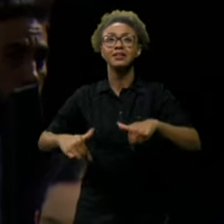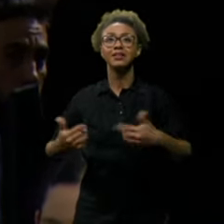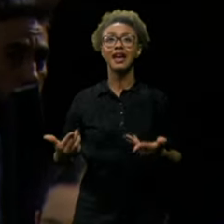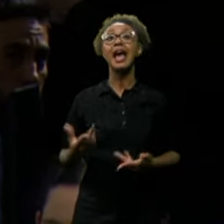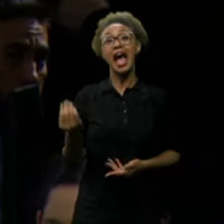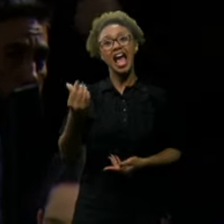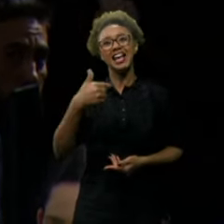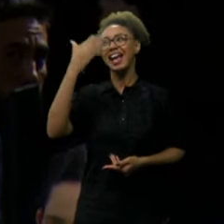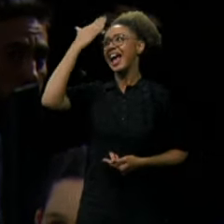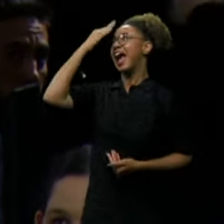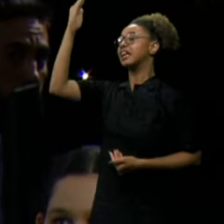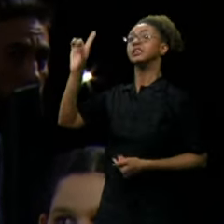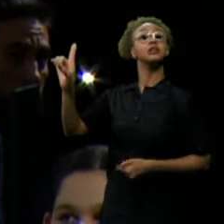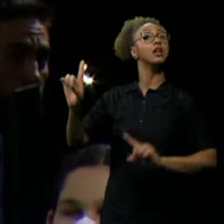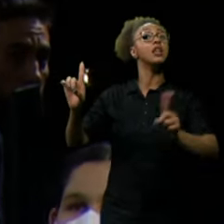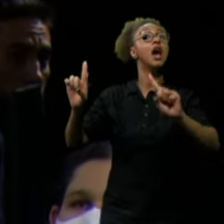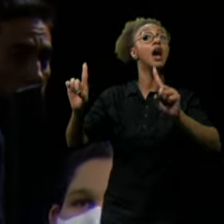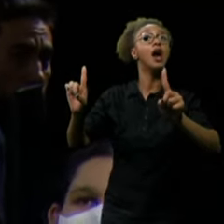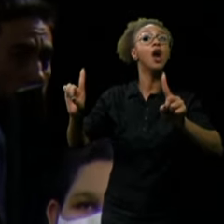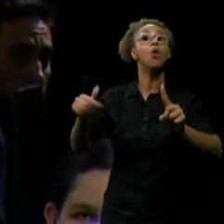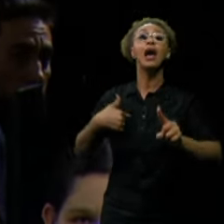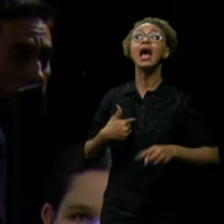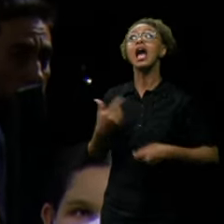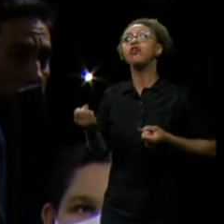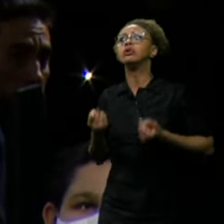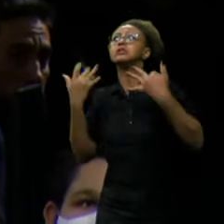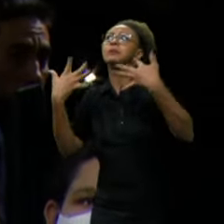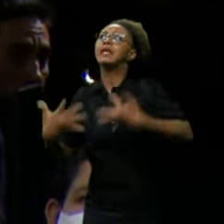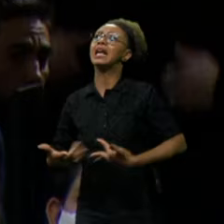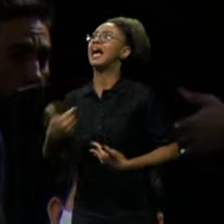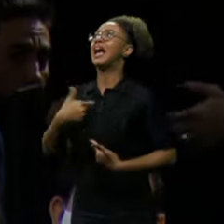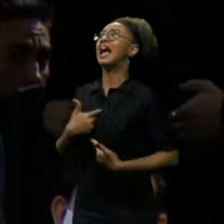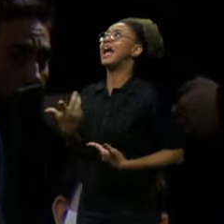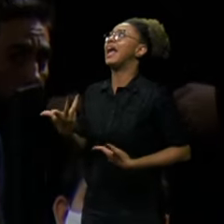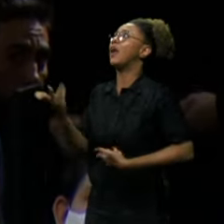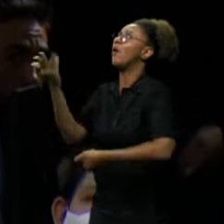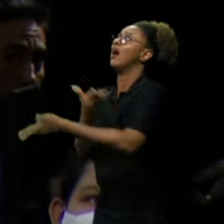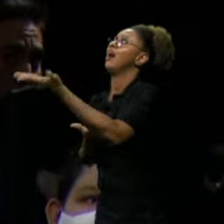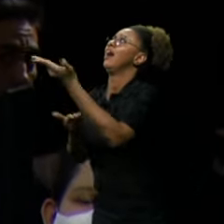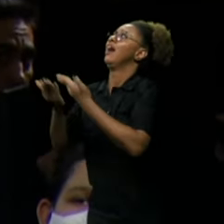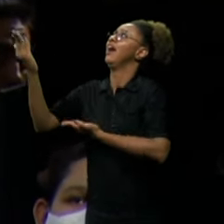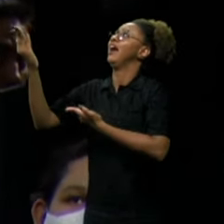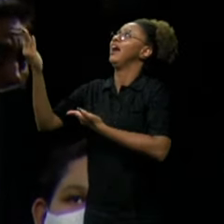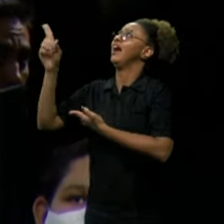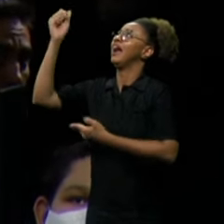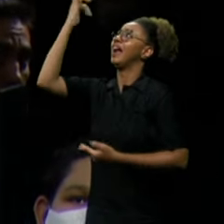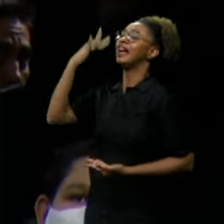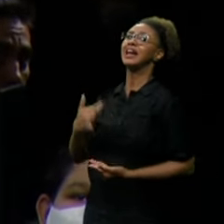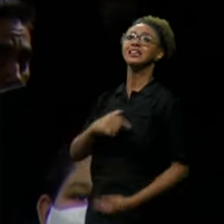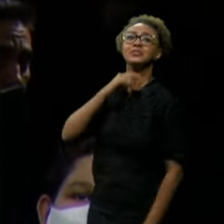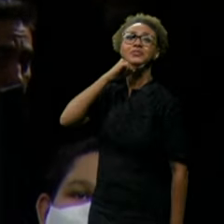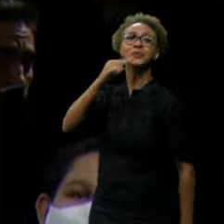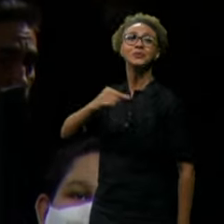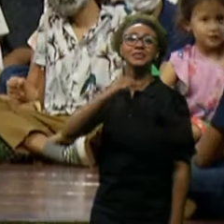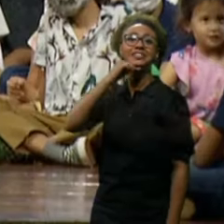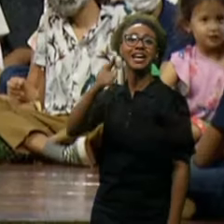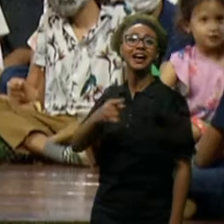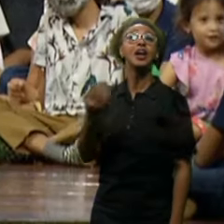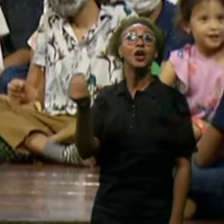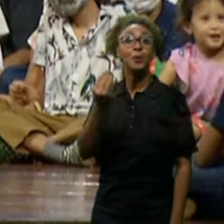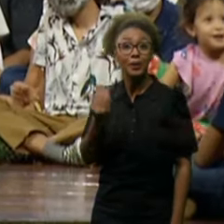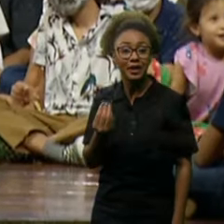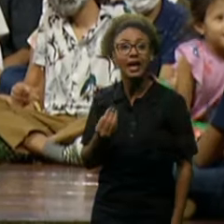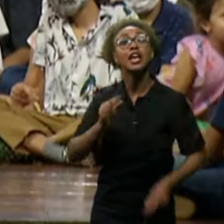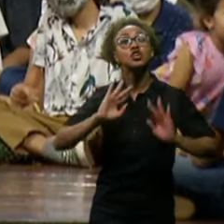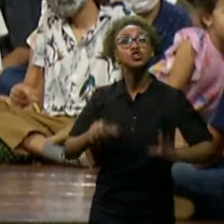agradecer a Deus mas porque ele quer justificar o que sabe que nunca vai conseguir pagar o que a graça porque ele